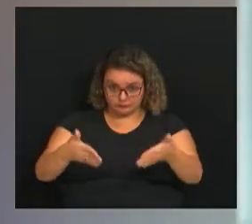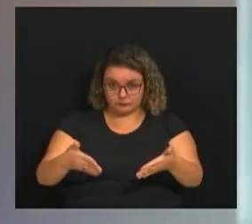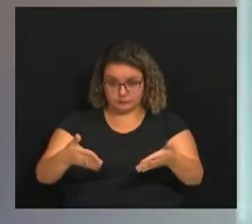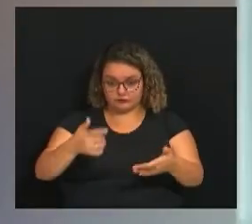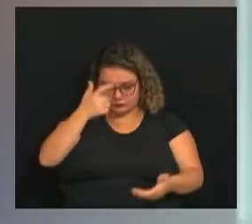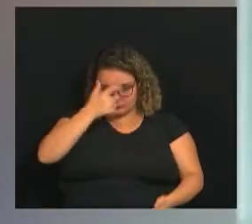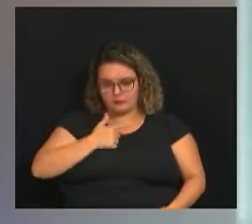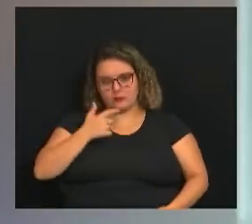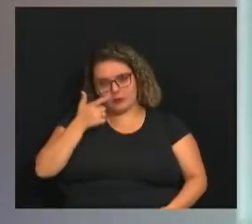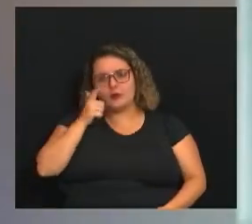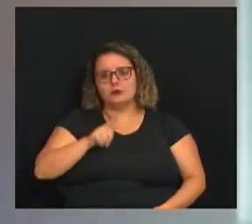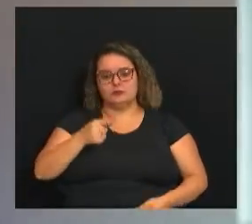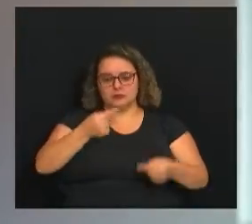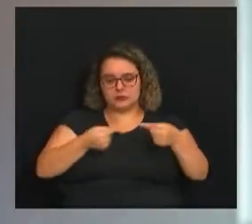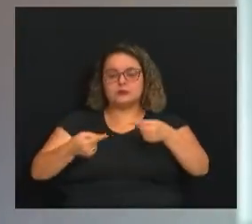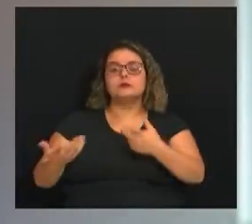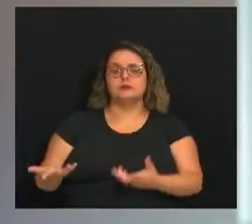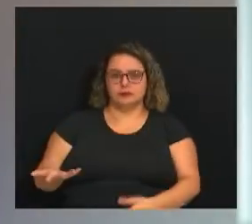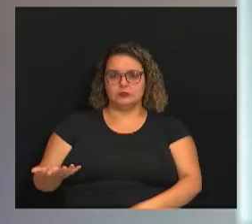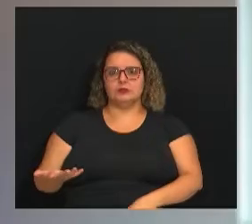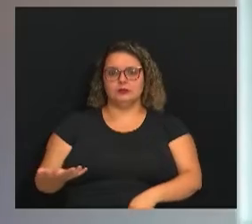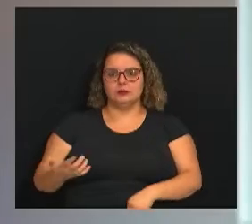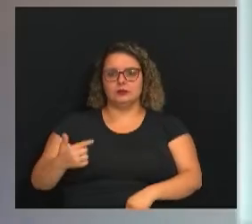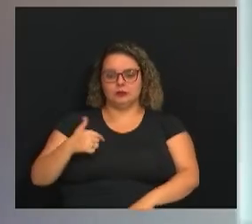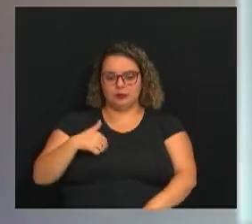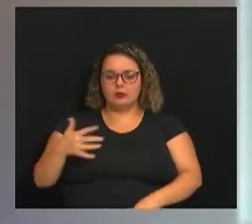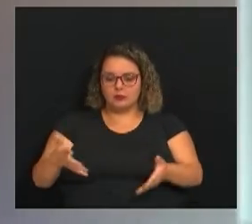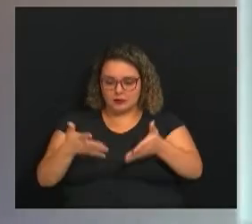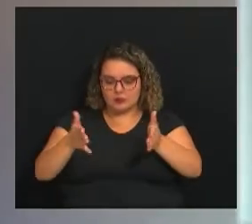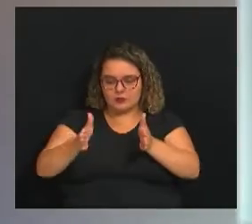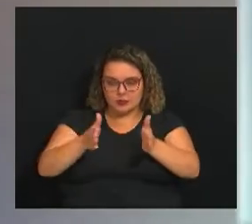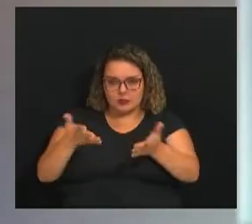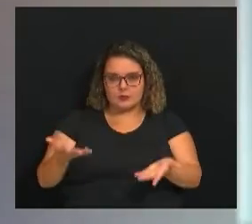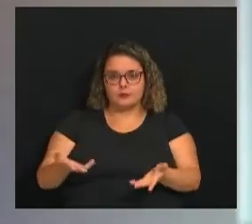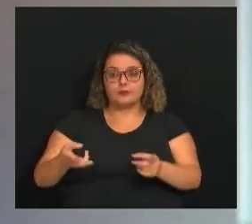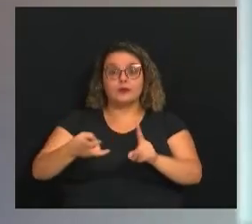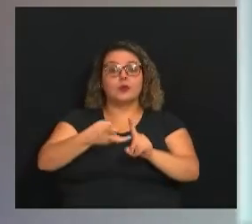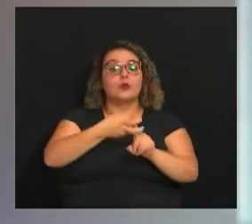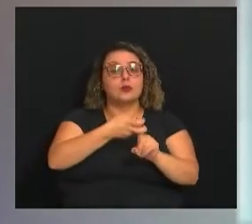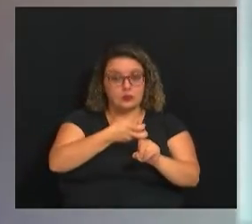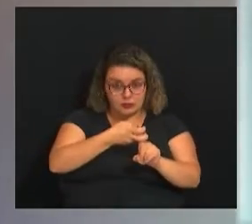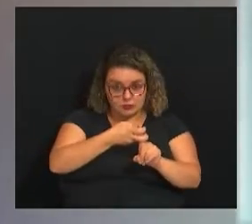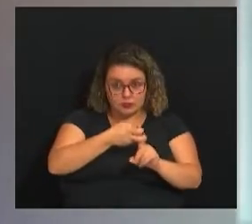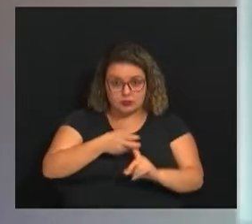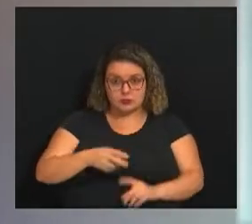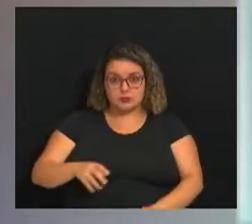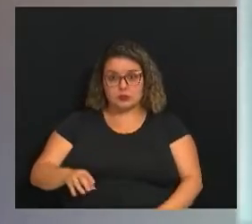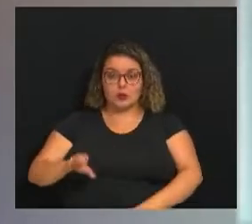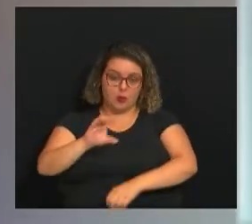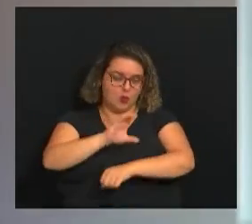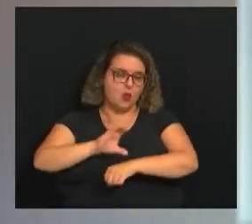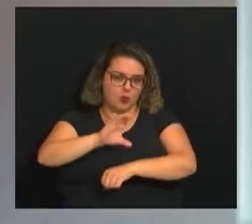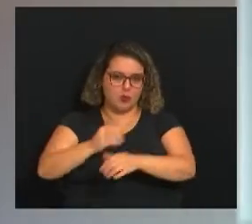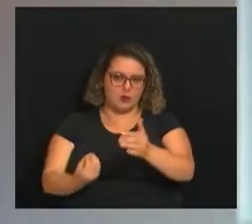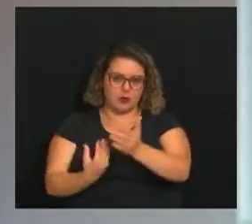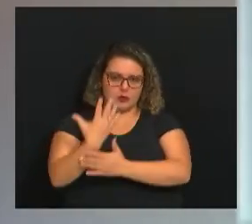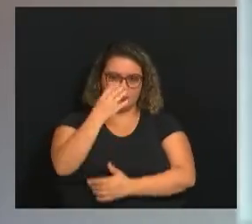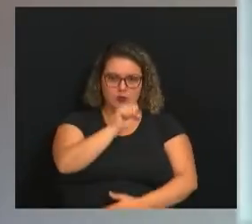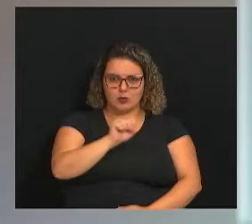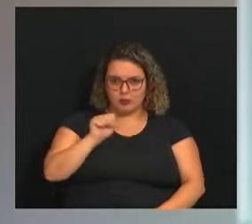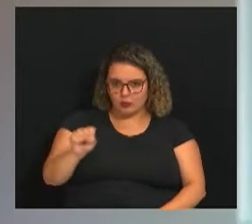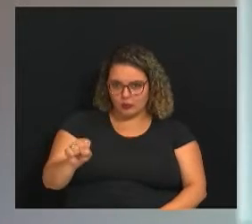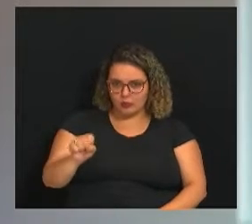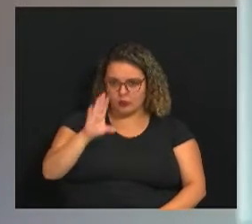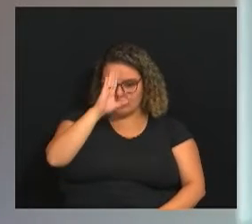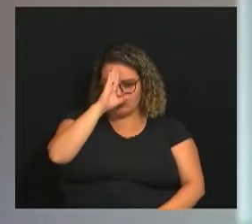eu vou me dedicar nesse momento. Então, assim, o SUS foi implantado na Constituição de 88 com alguns